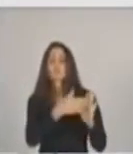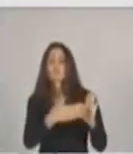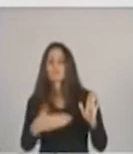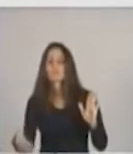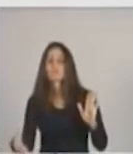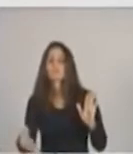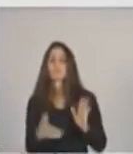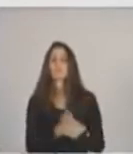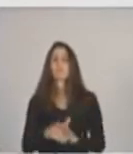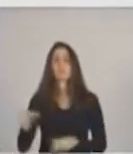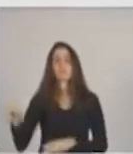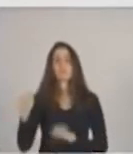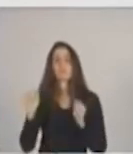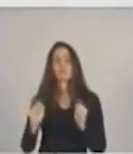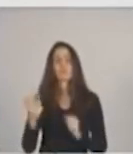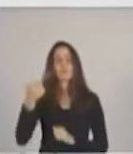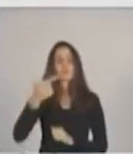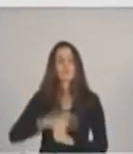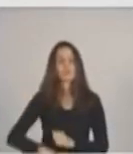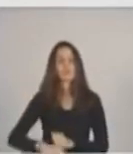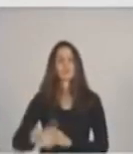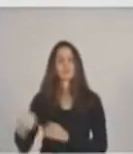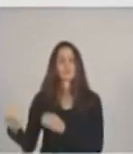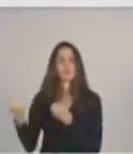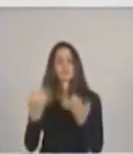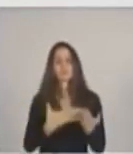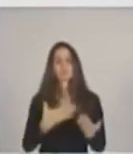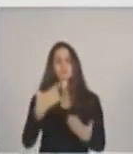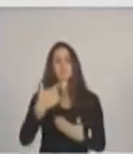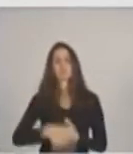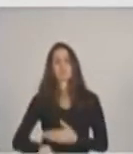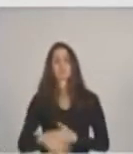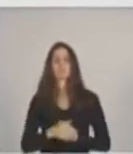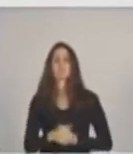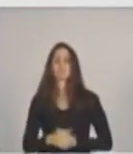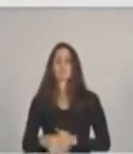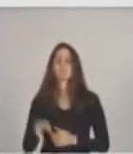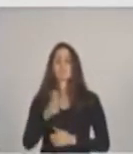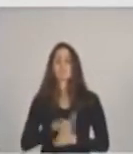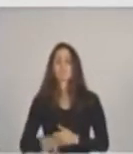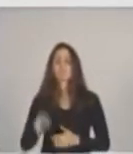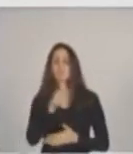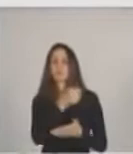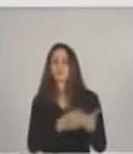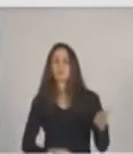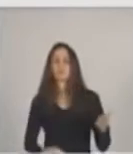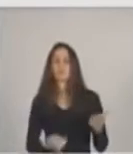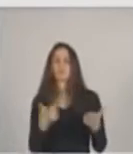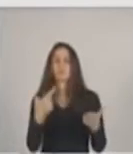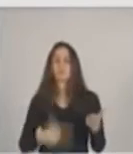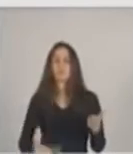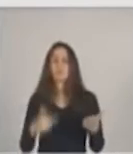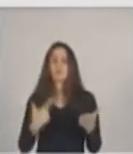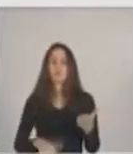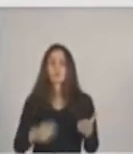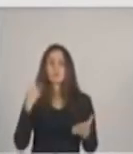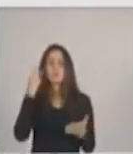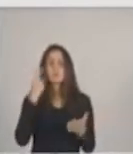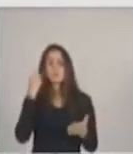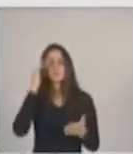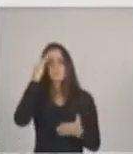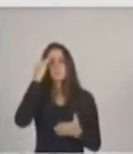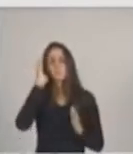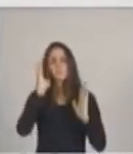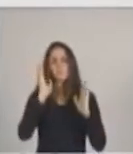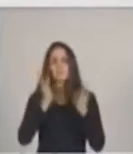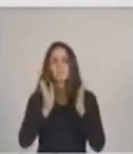pode, então, reapresentar também essa matéria, né? Aí, utilizando o que a Procuradoria, na verdade, já tinha entendido mesmo,